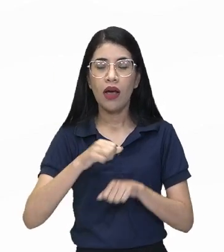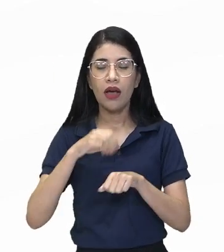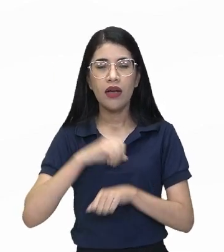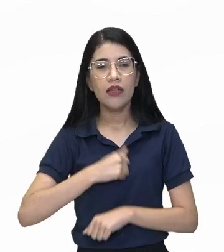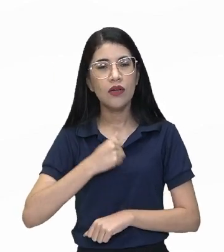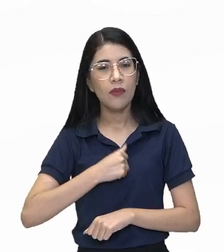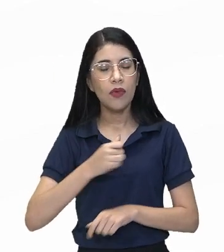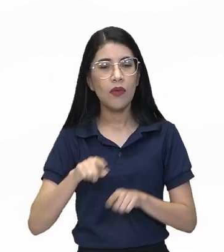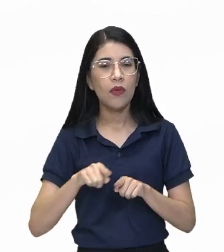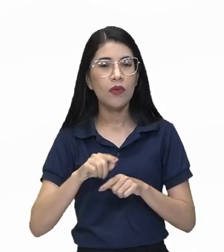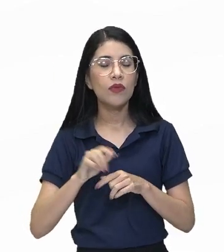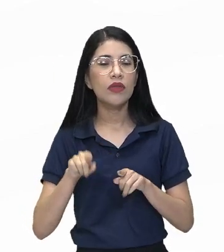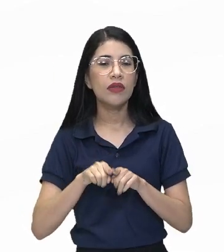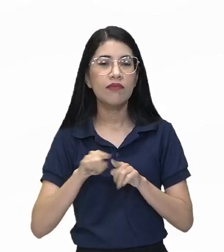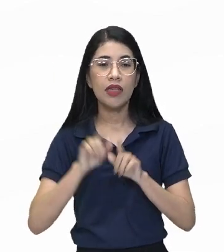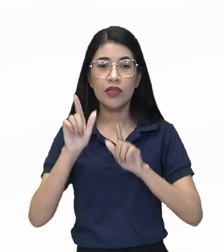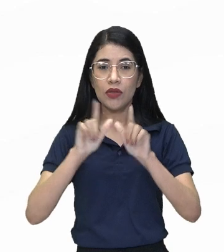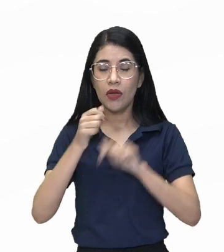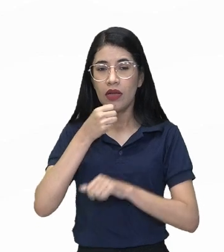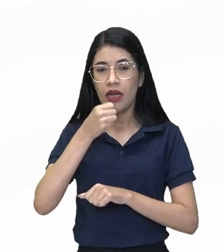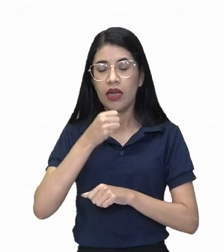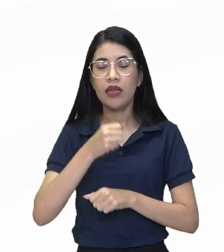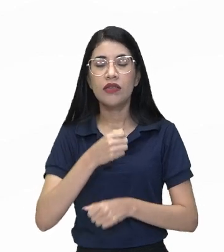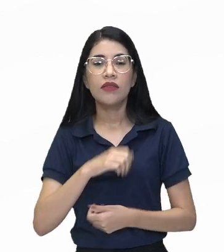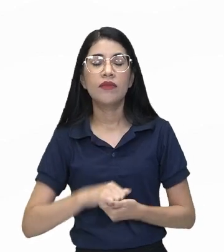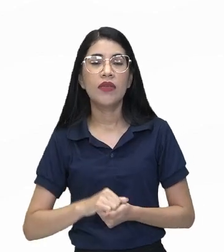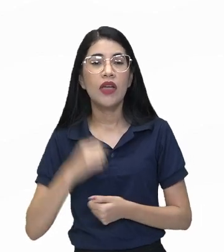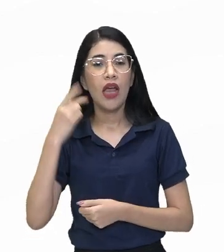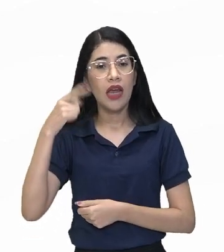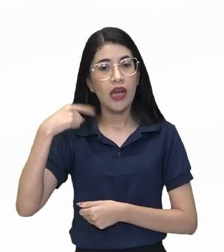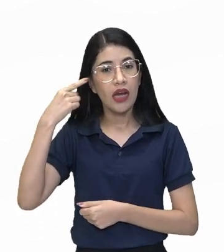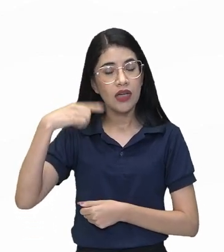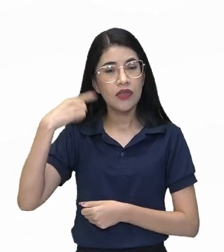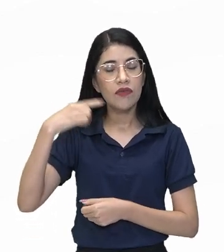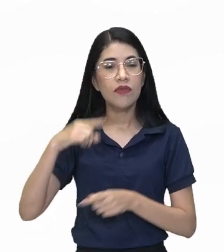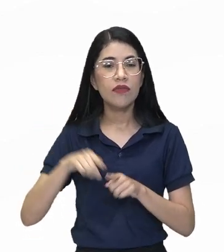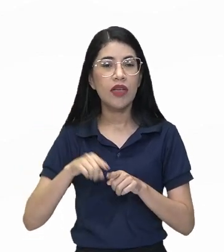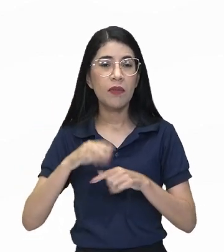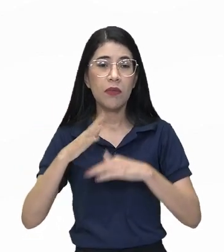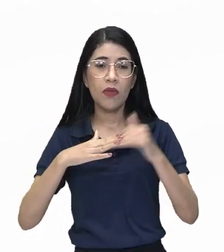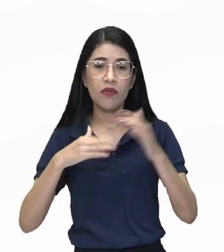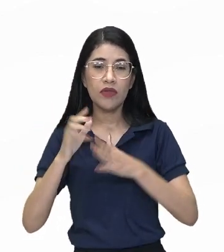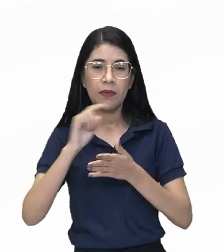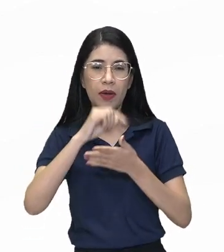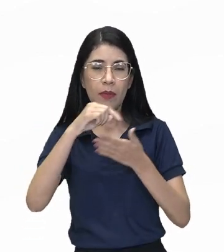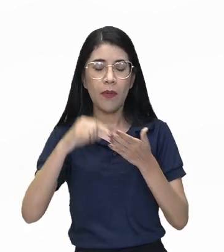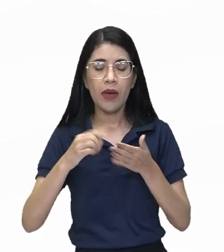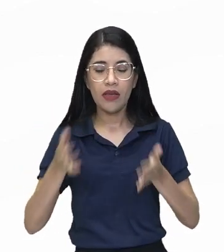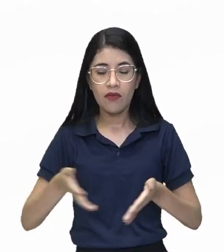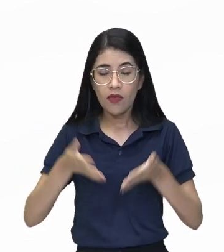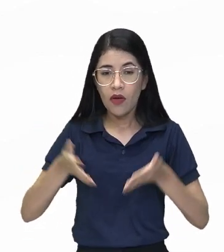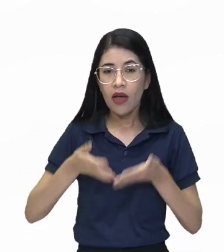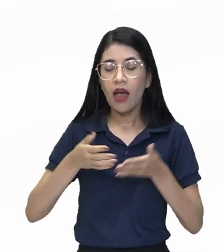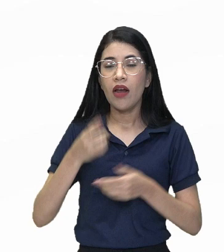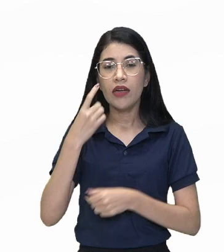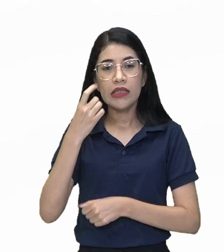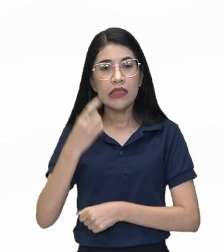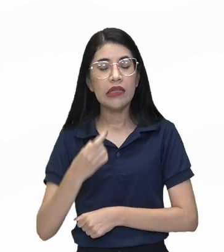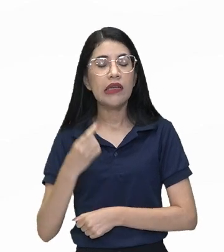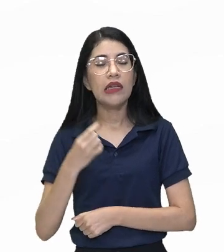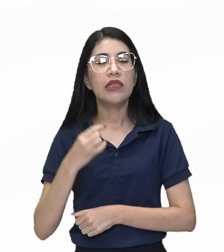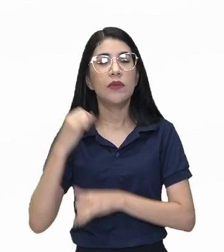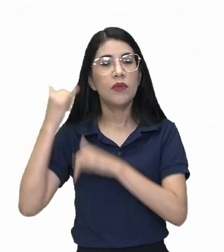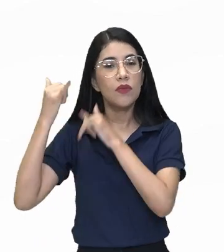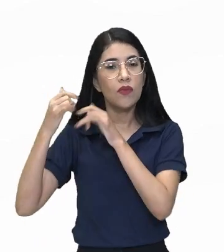jornalista e advogado. Profissões que estimularam o interesse pelo folclore. E aí a gente tem uma